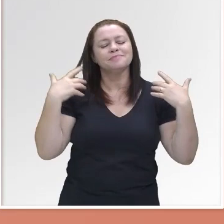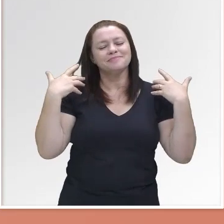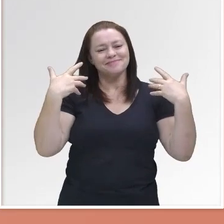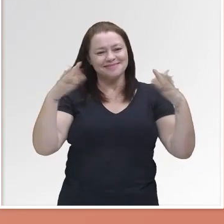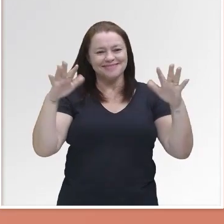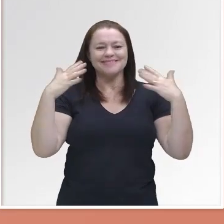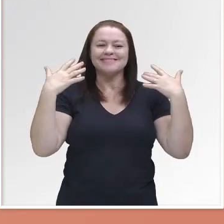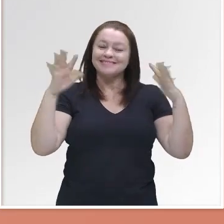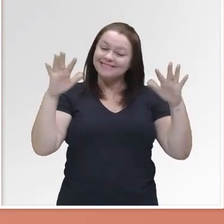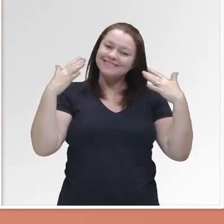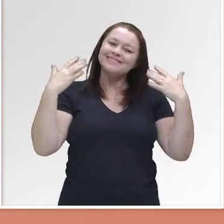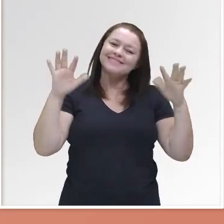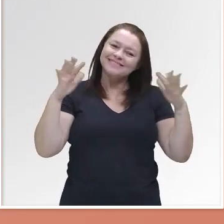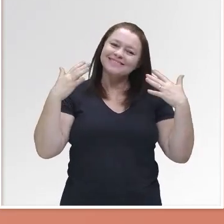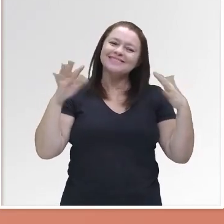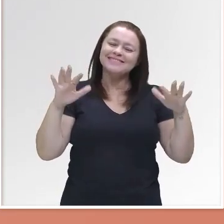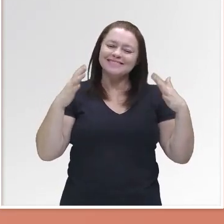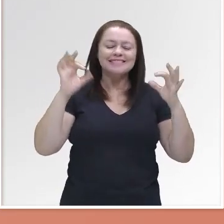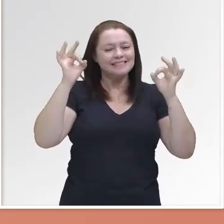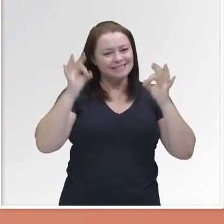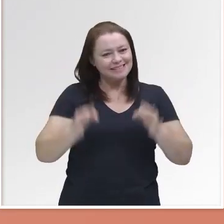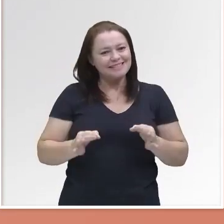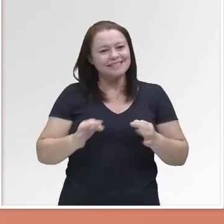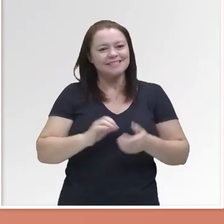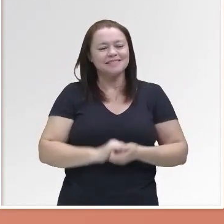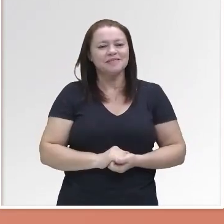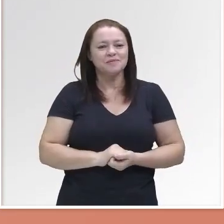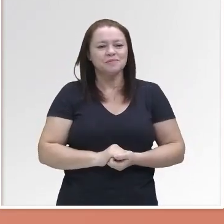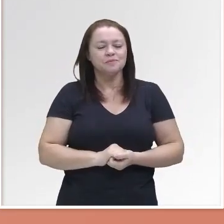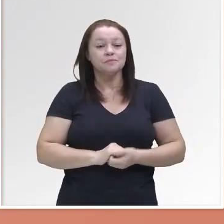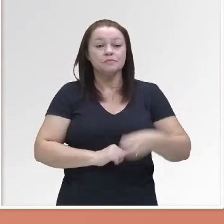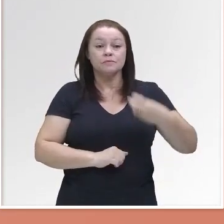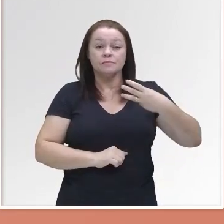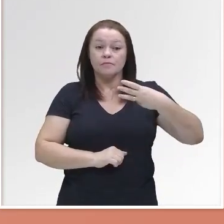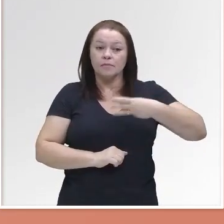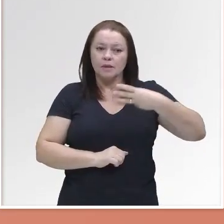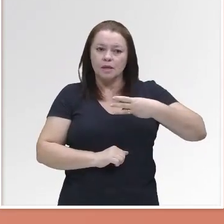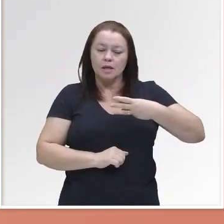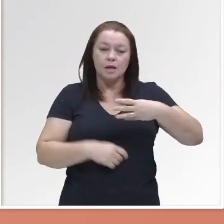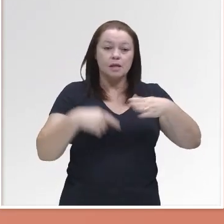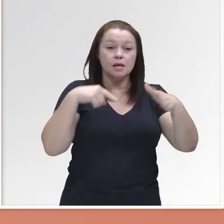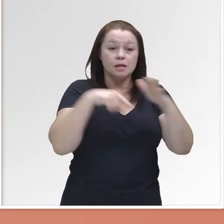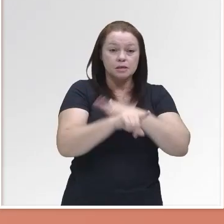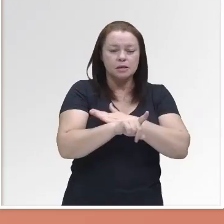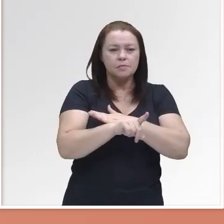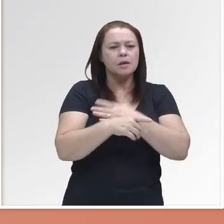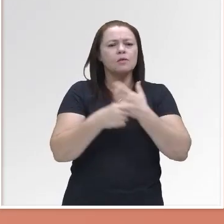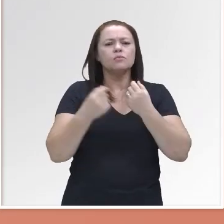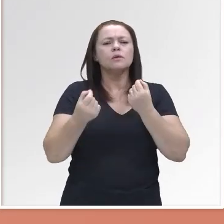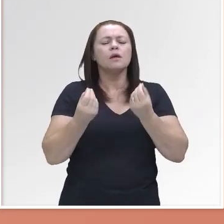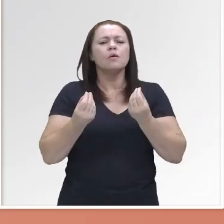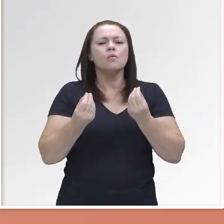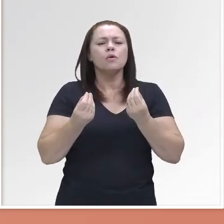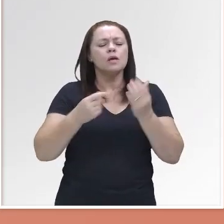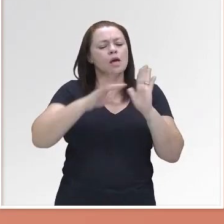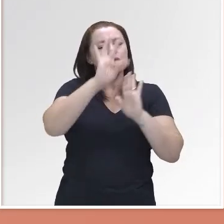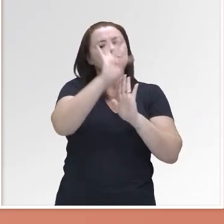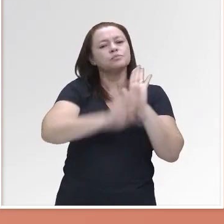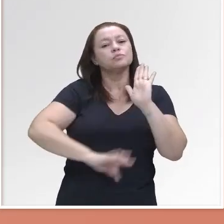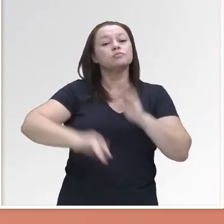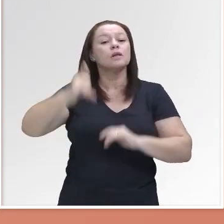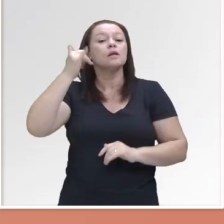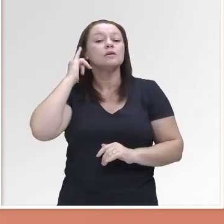É isso mesmo. E a terceira questão está perguntando o que é um texto